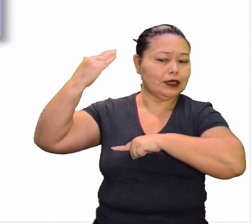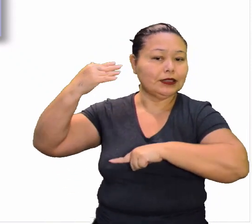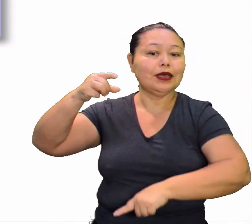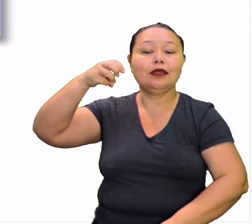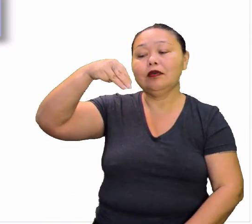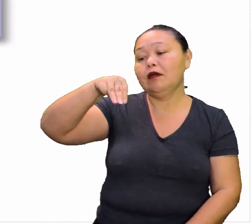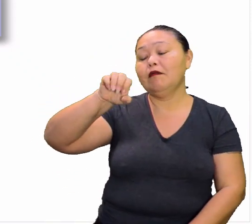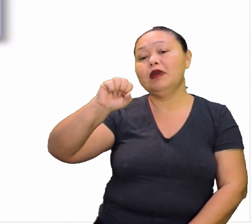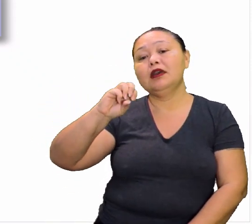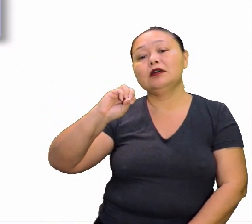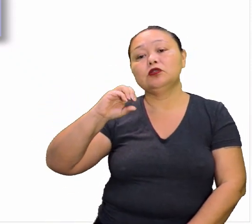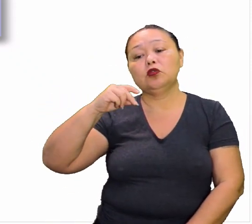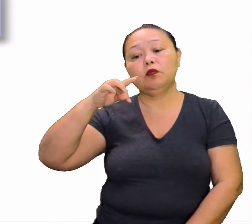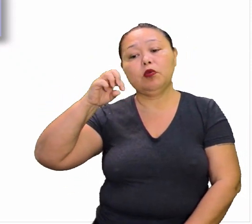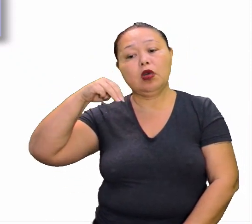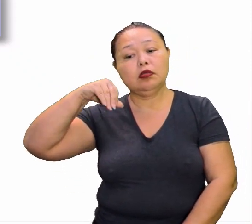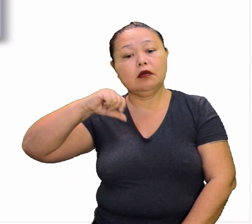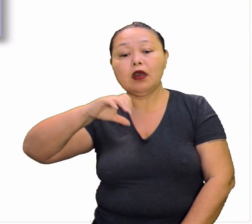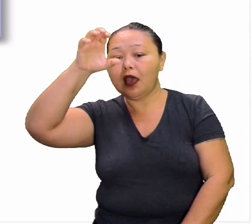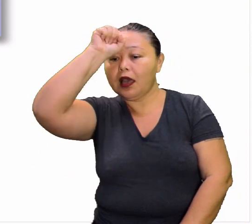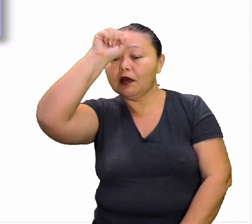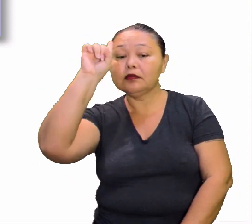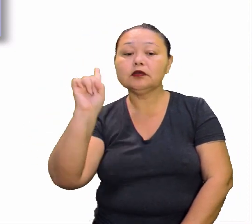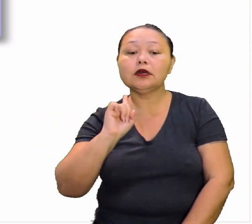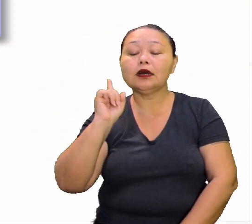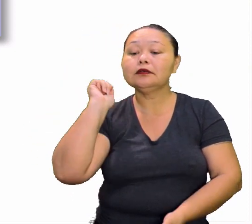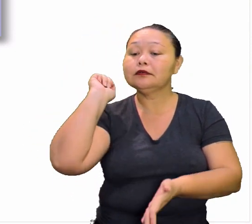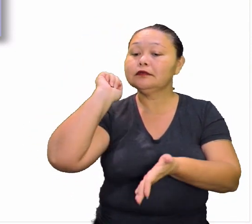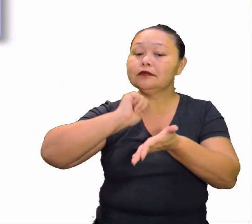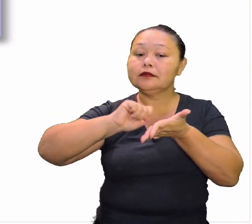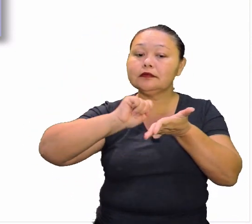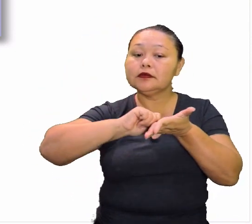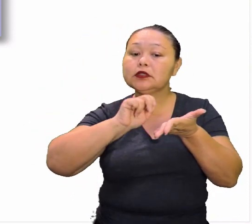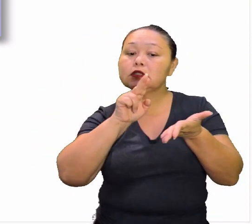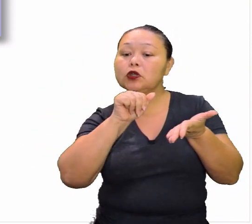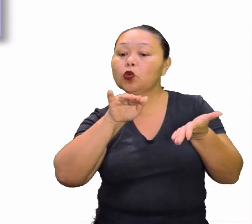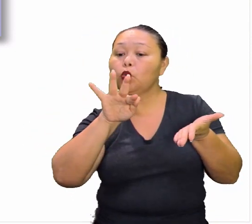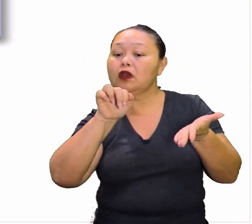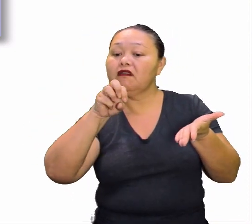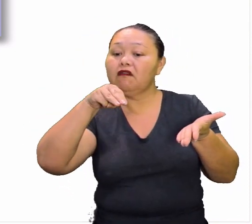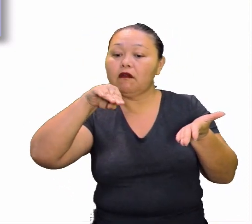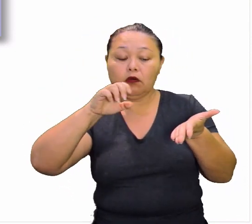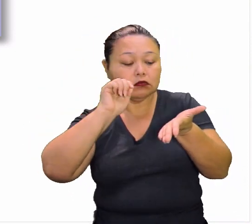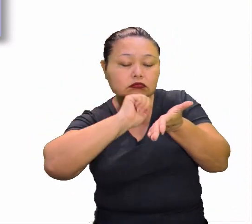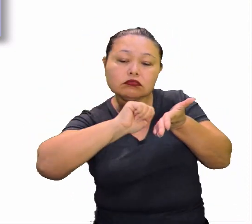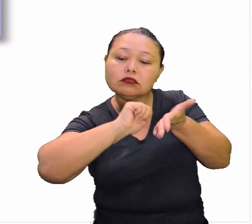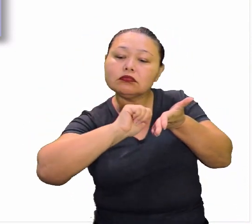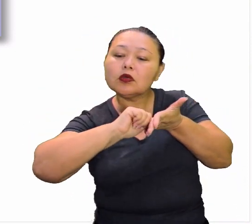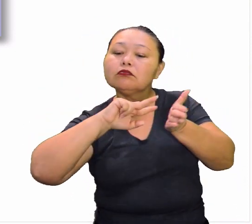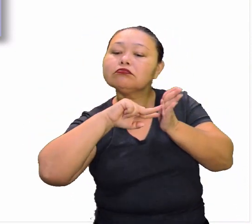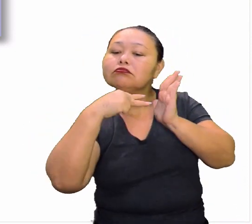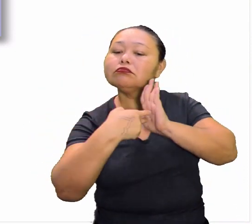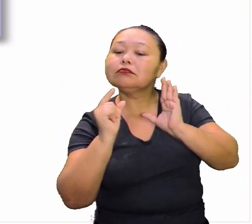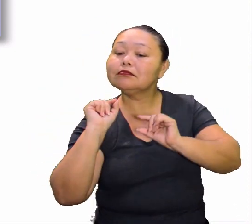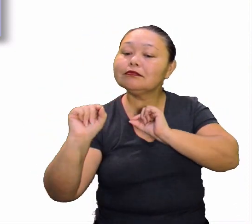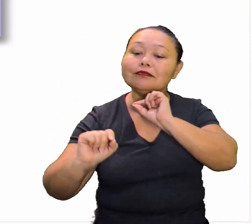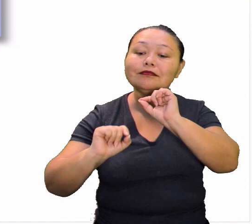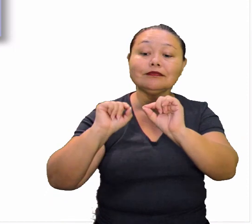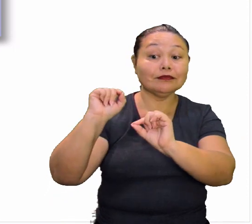Mesopotâmia. Vocês vão aprender um pouco sobre a escrita cuneiforme. O que vem a ser essa